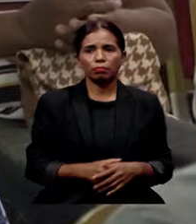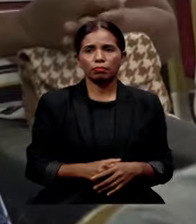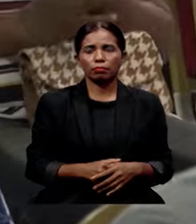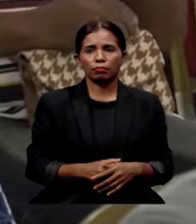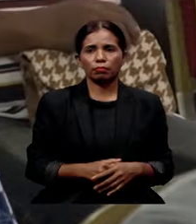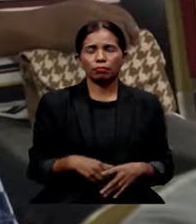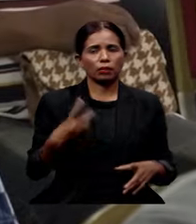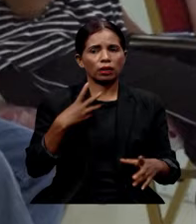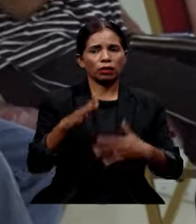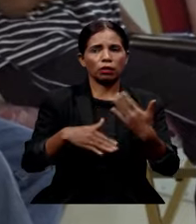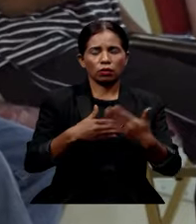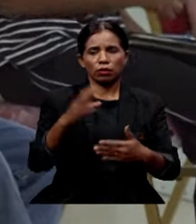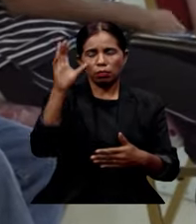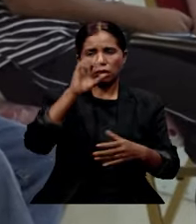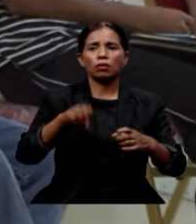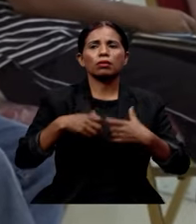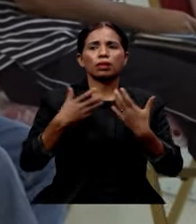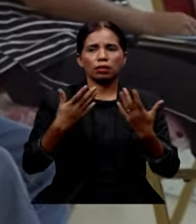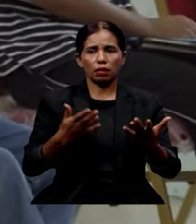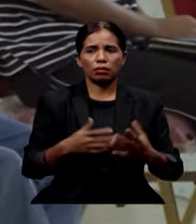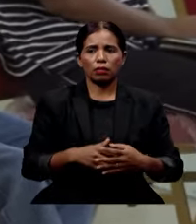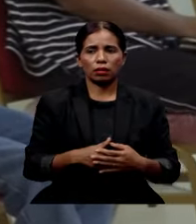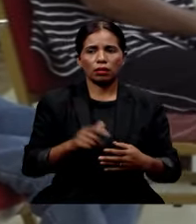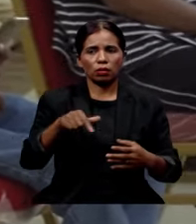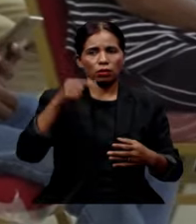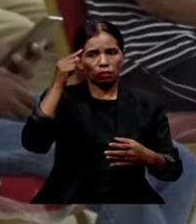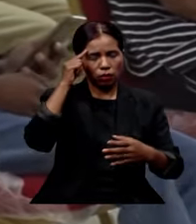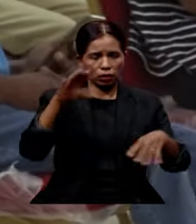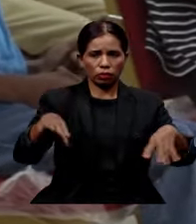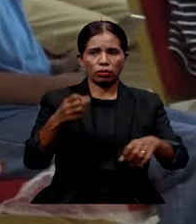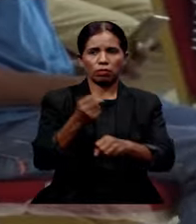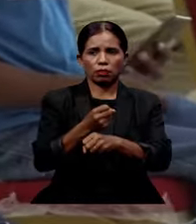E teu de Cibuca, oi no sá. Governo se esforçar,